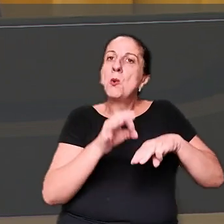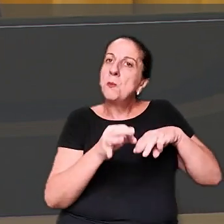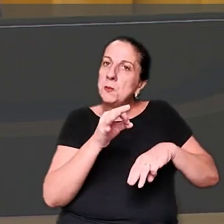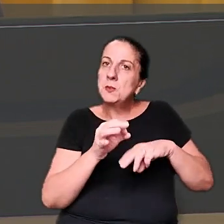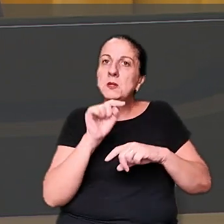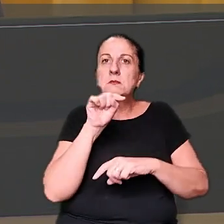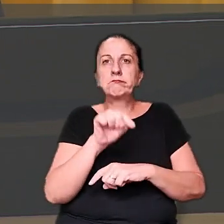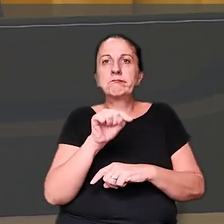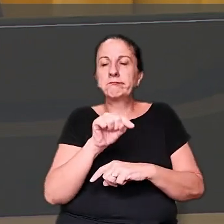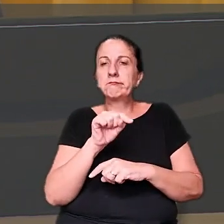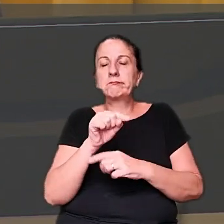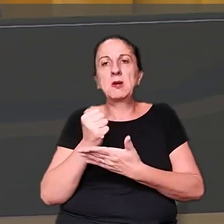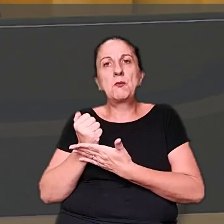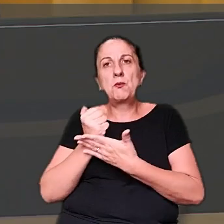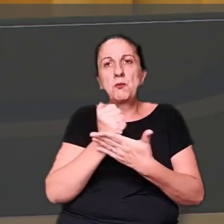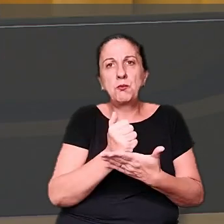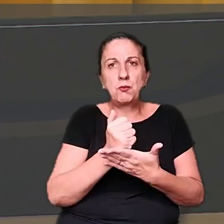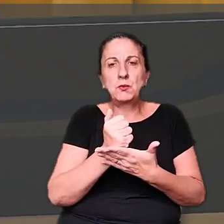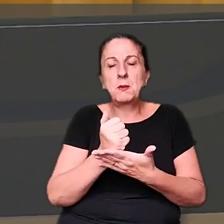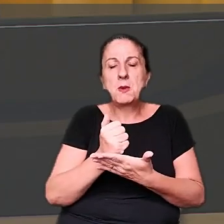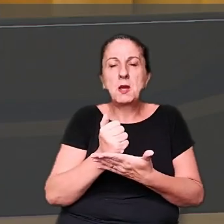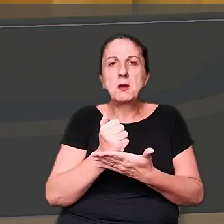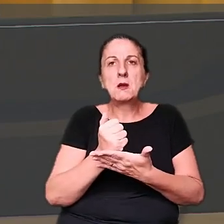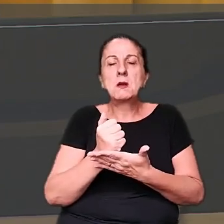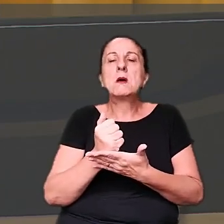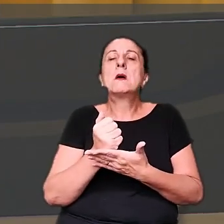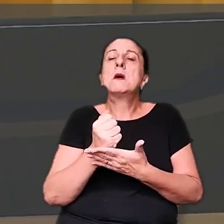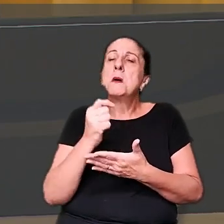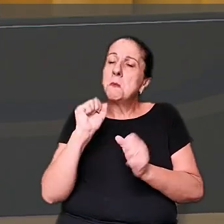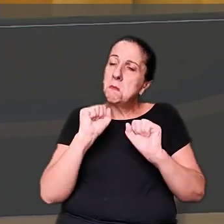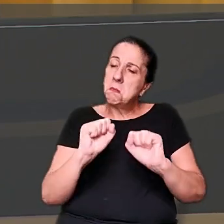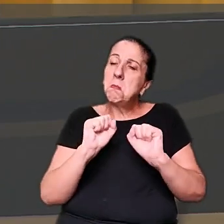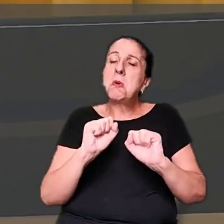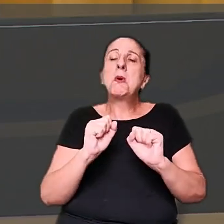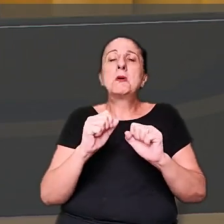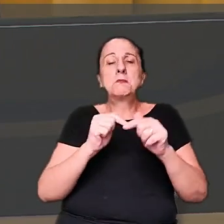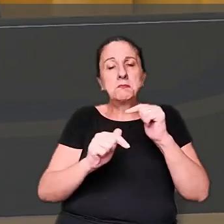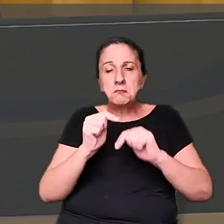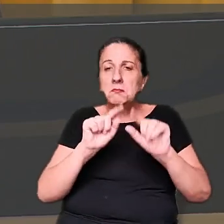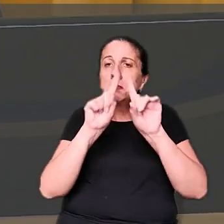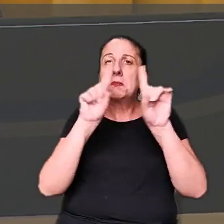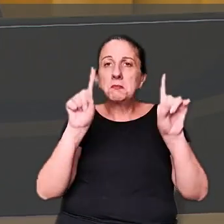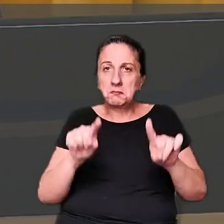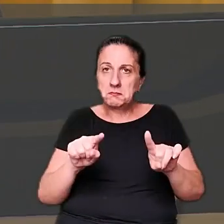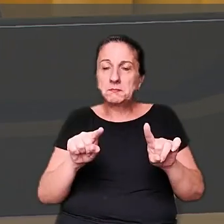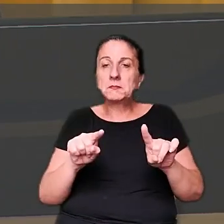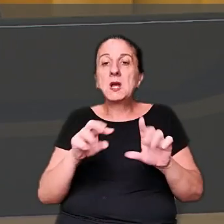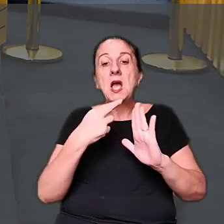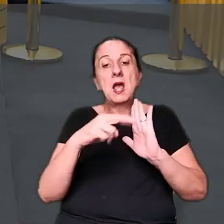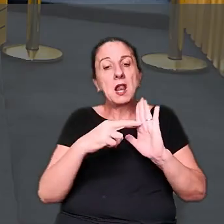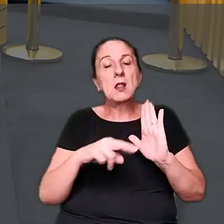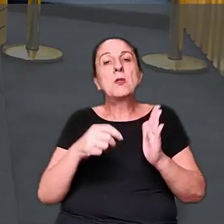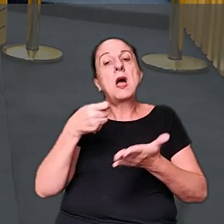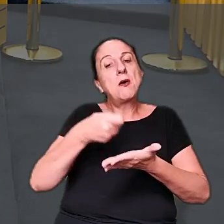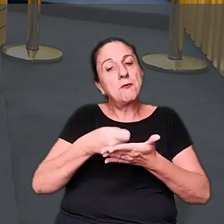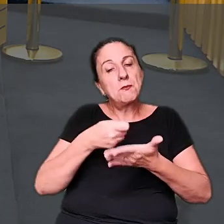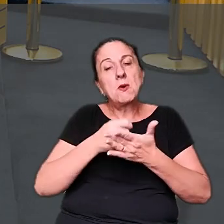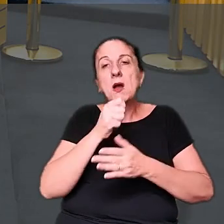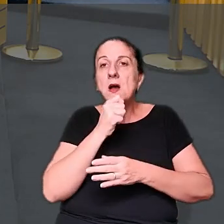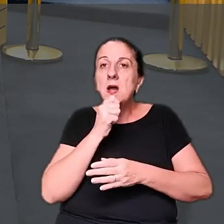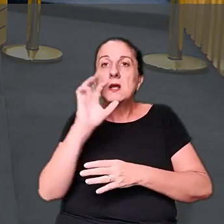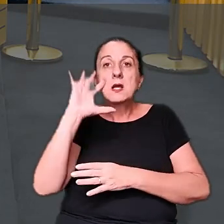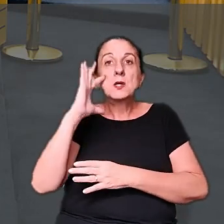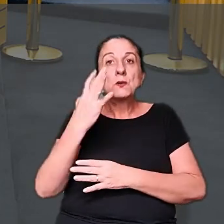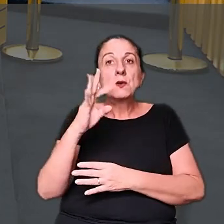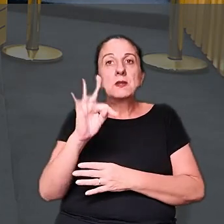socioeducativo, o ministro considera que a fundamentação desse julgamento é aplicável à situação da trabalhadora. O relator afirmou